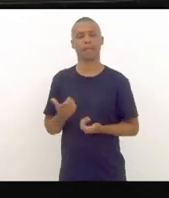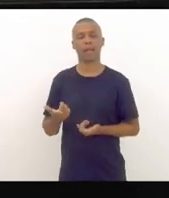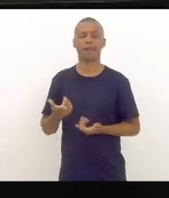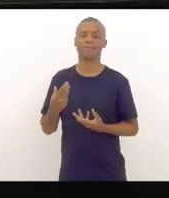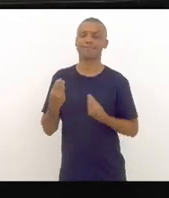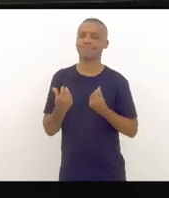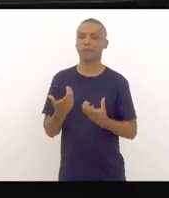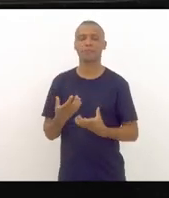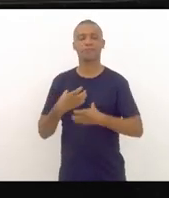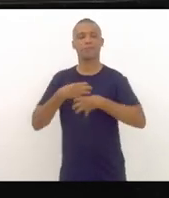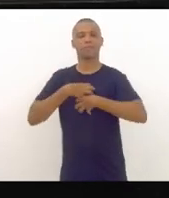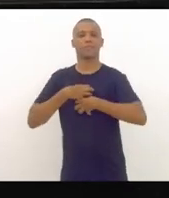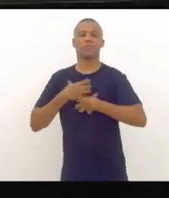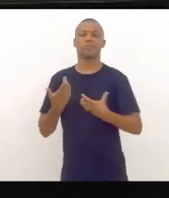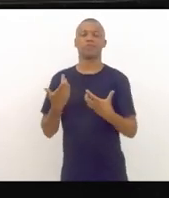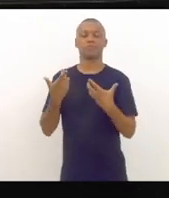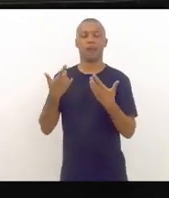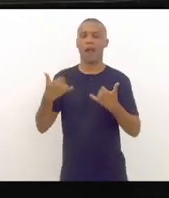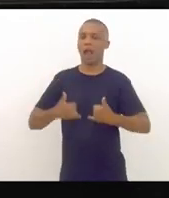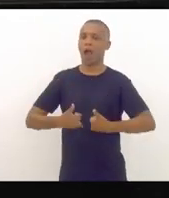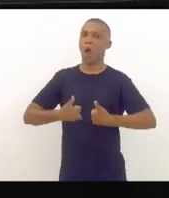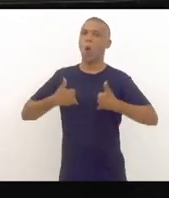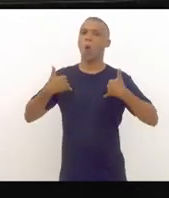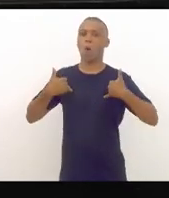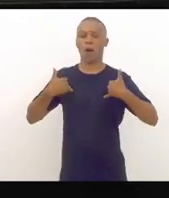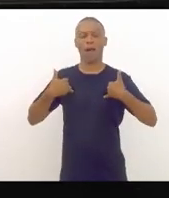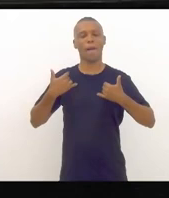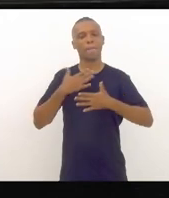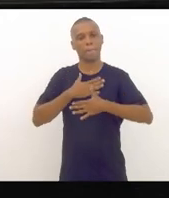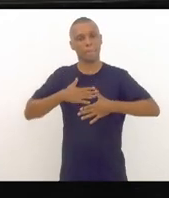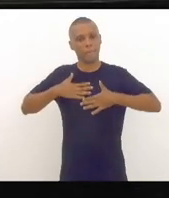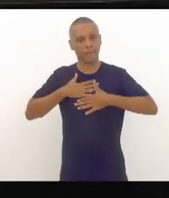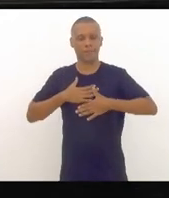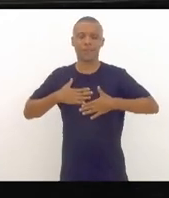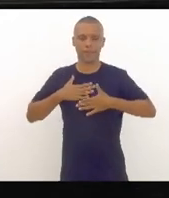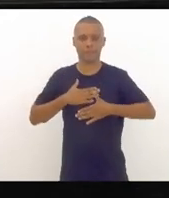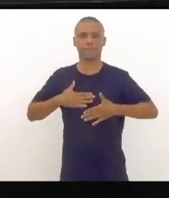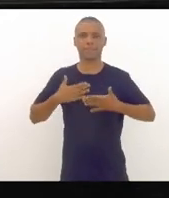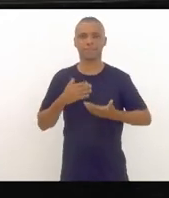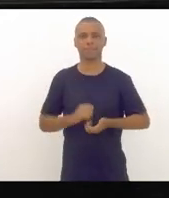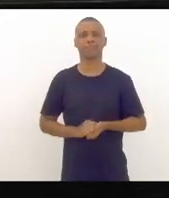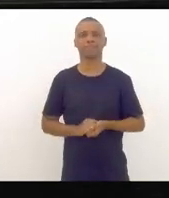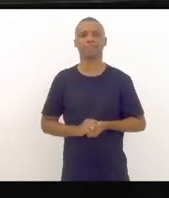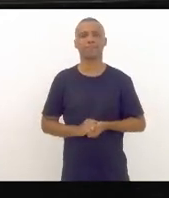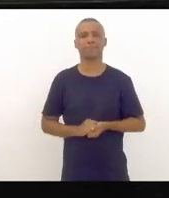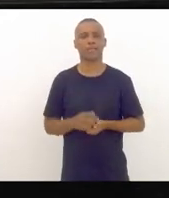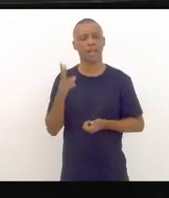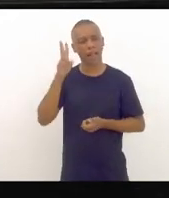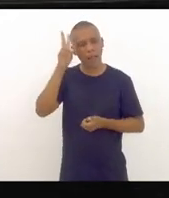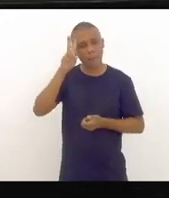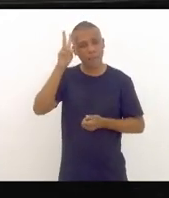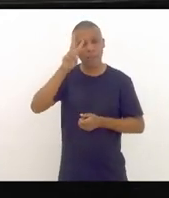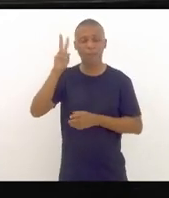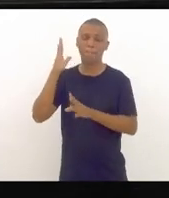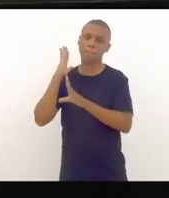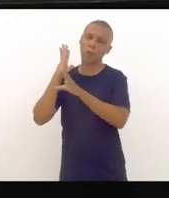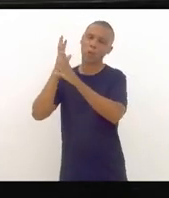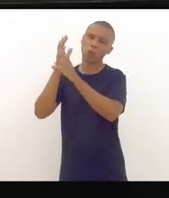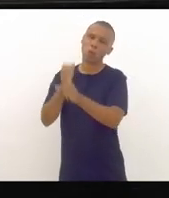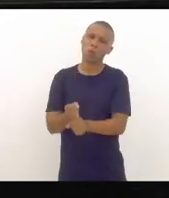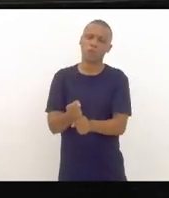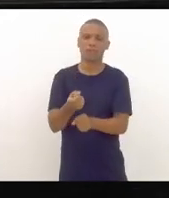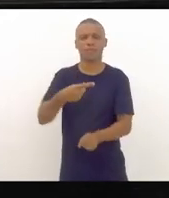nenhuma, uma grande honra, um grande prazer. A minha história, muitos